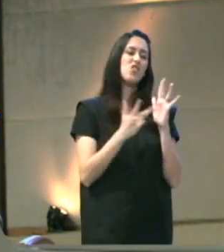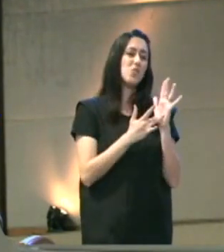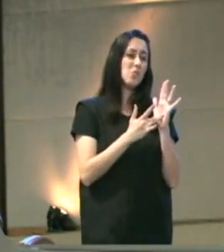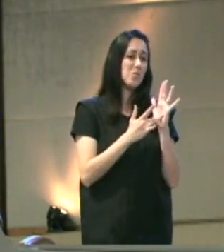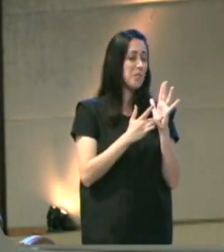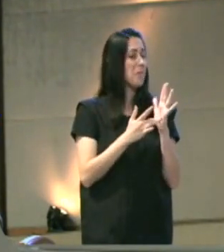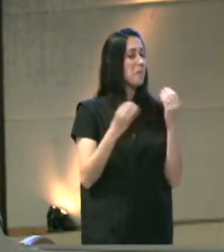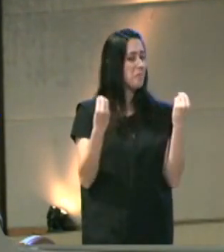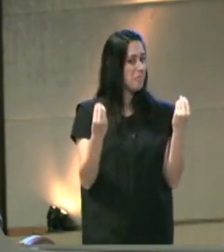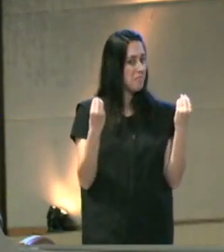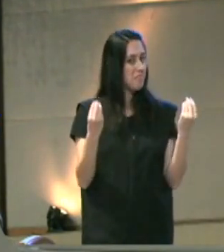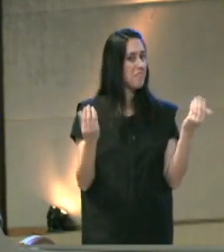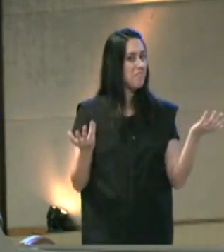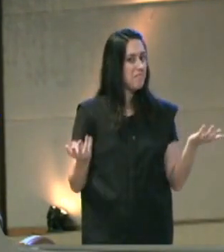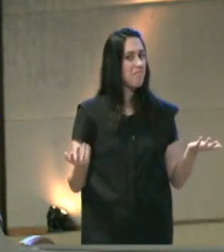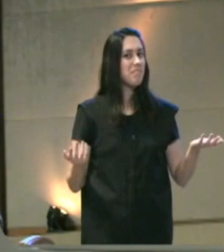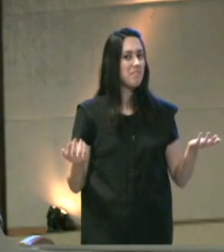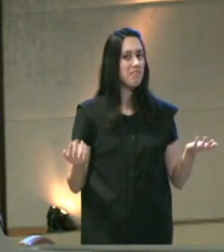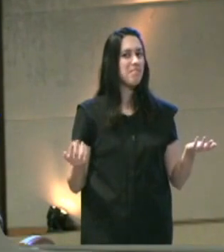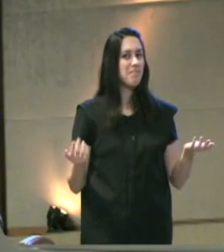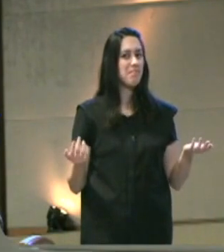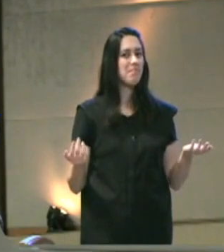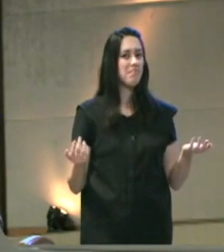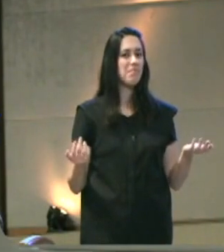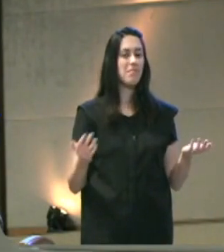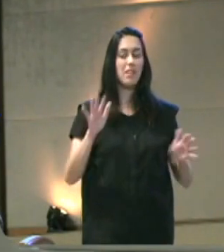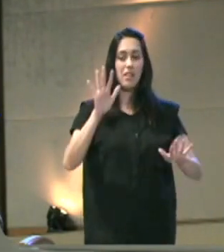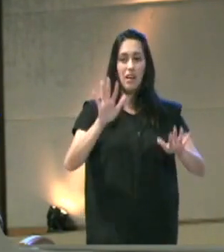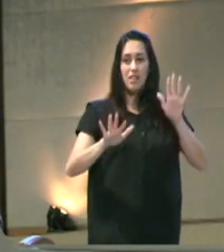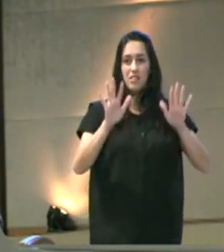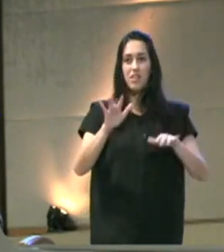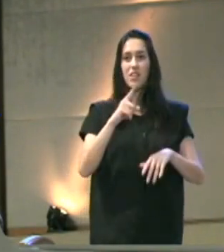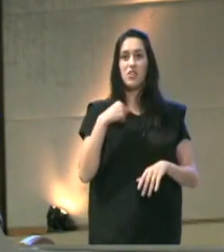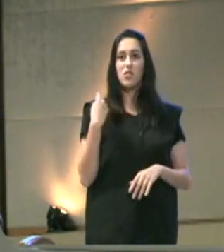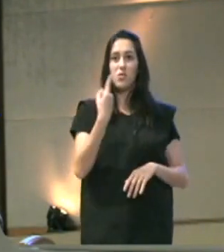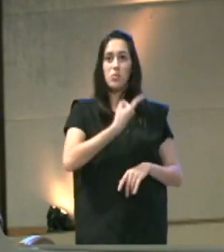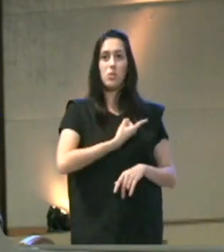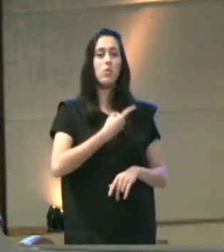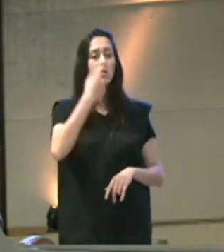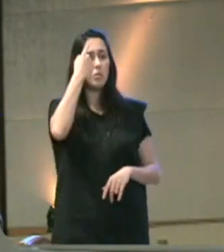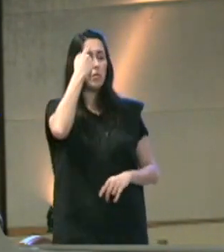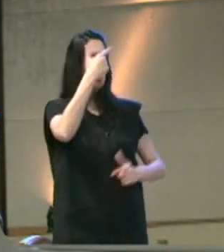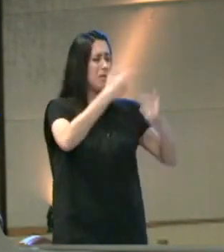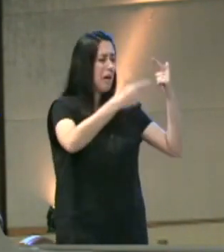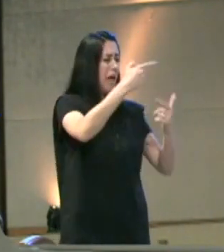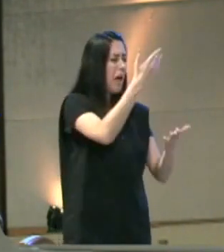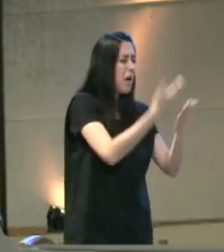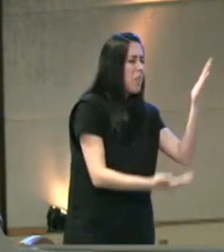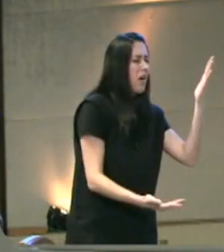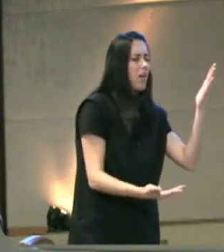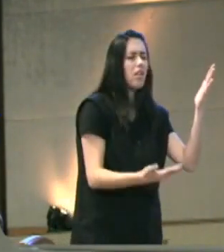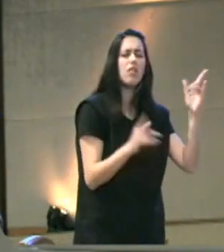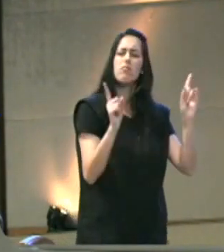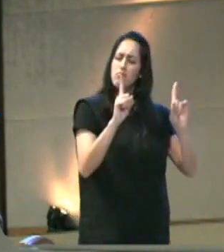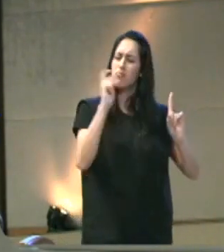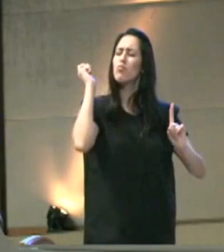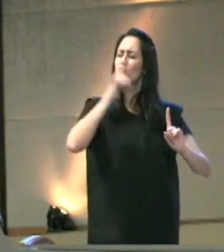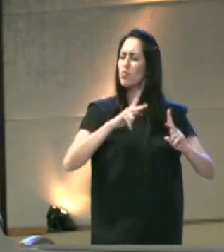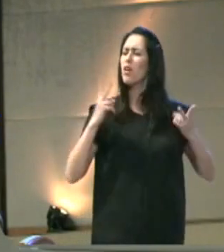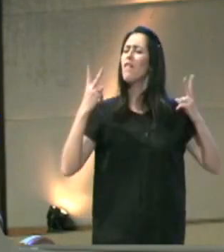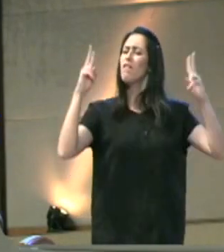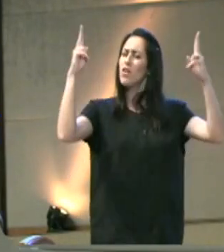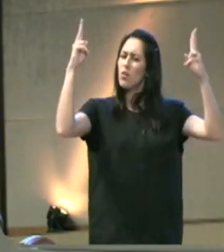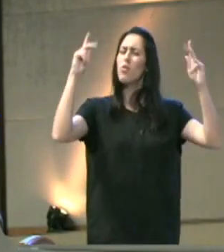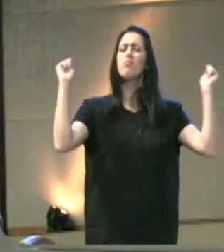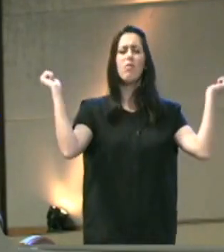Às vezes a gente está ganhando uma batalha, mas está perdendo a guerra. A gente às vezes está cego e não discerne o